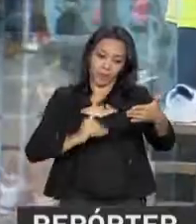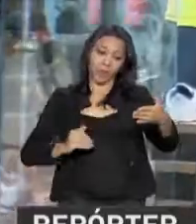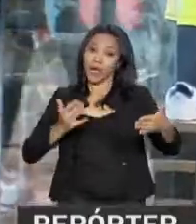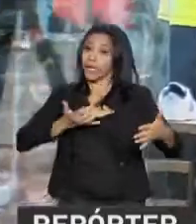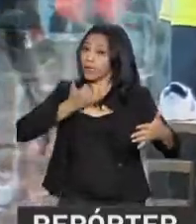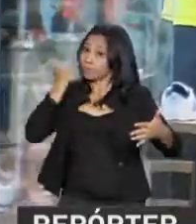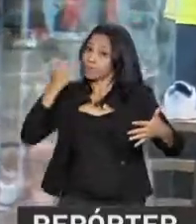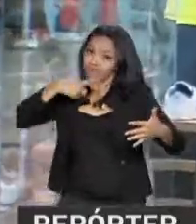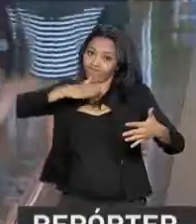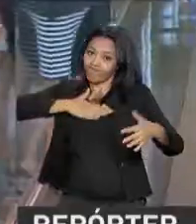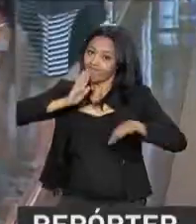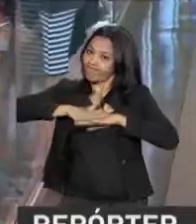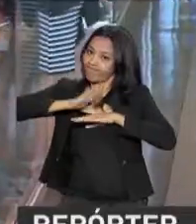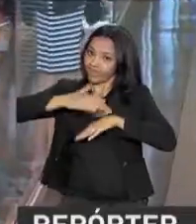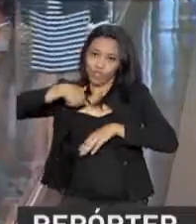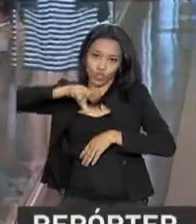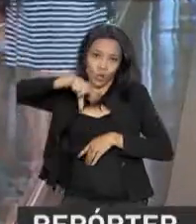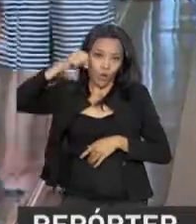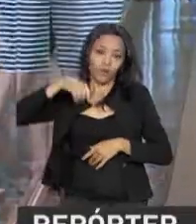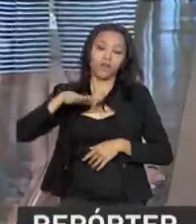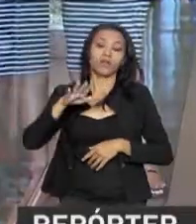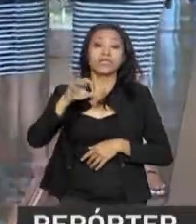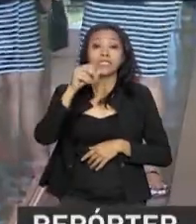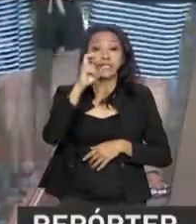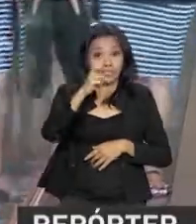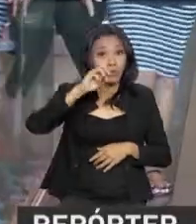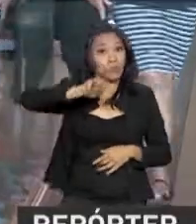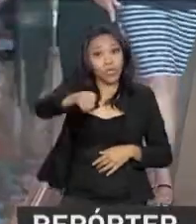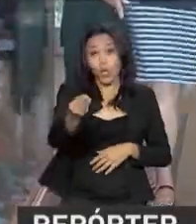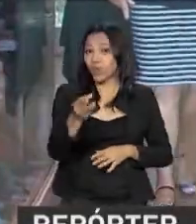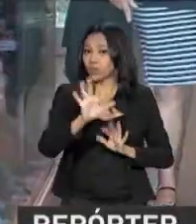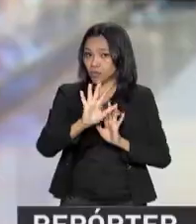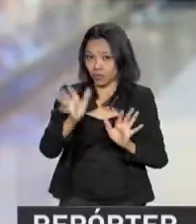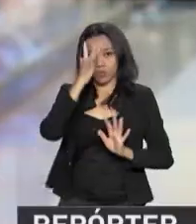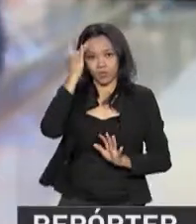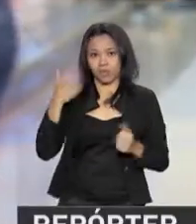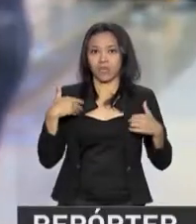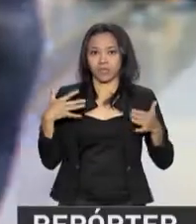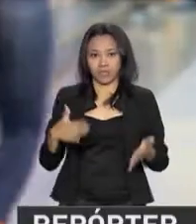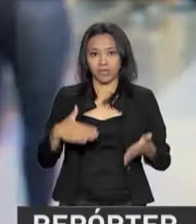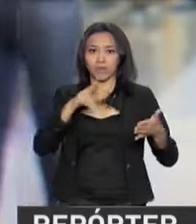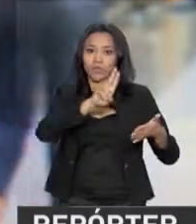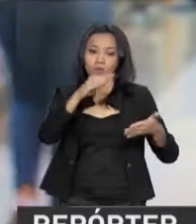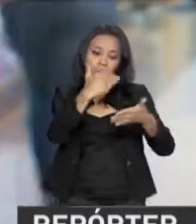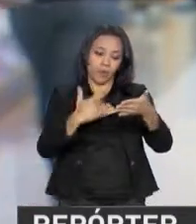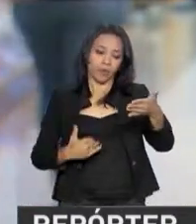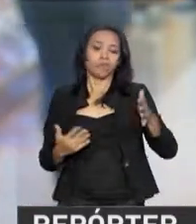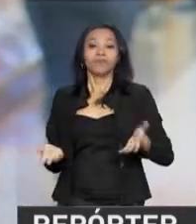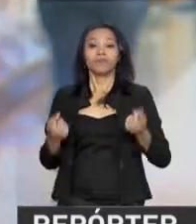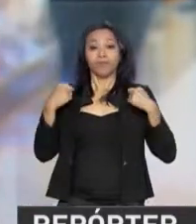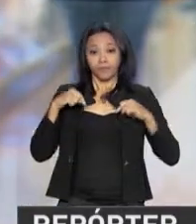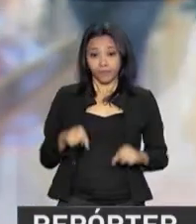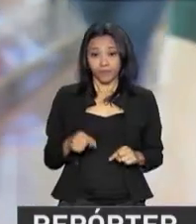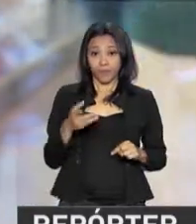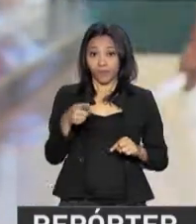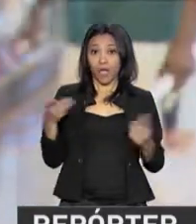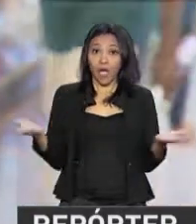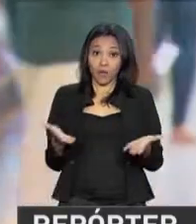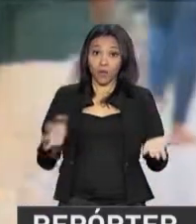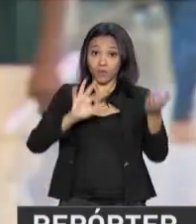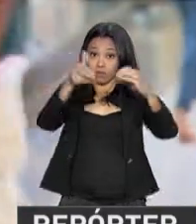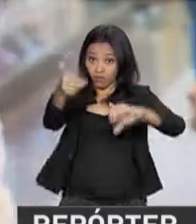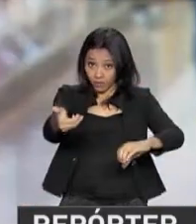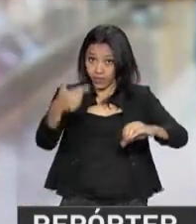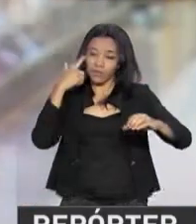criação, apenas 5 milhões de brasileiros fazem parte da lista. Agora, o Congresso Nacional analisa a proposta para tornar